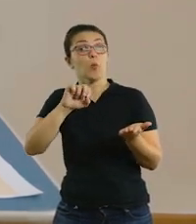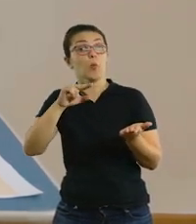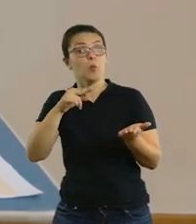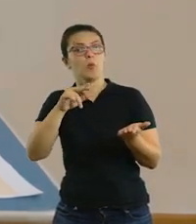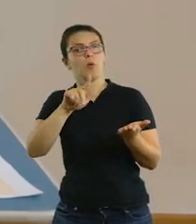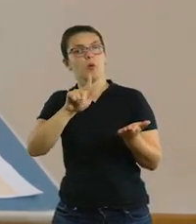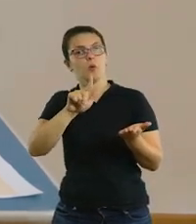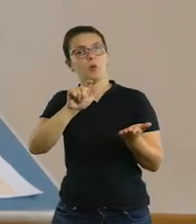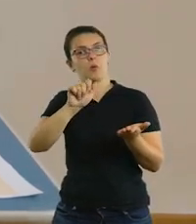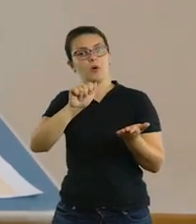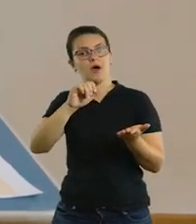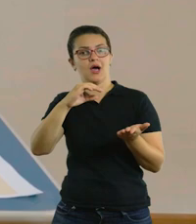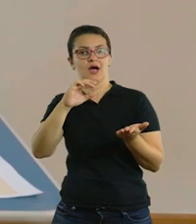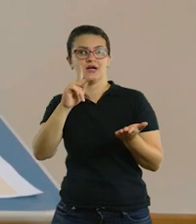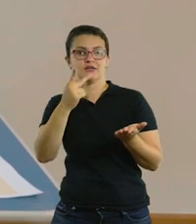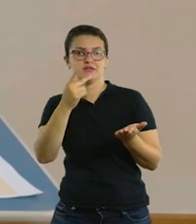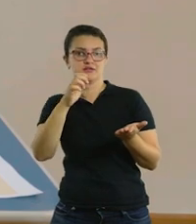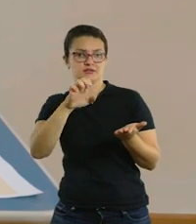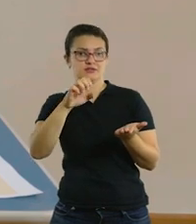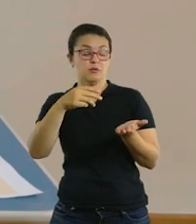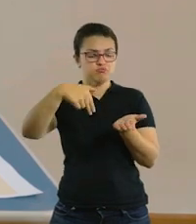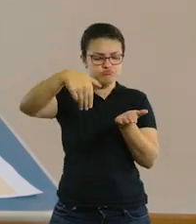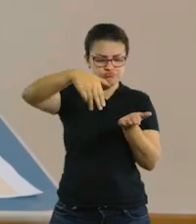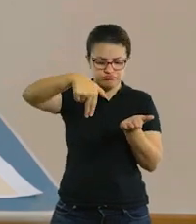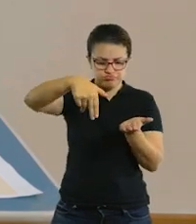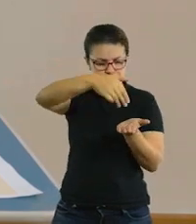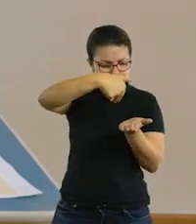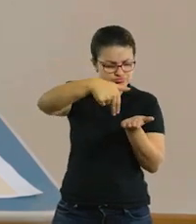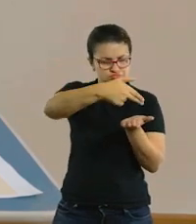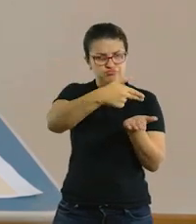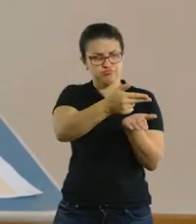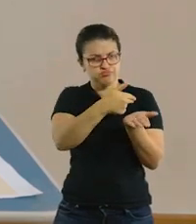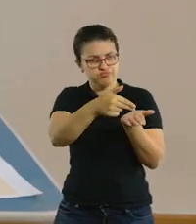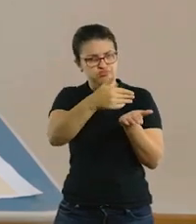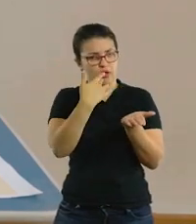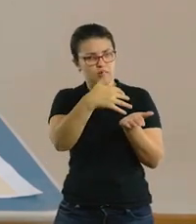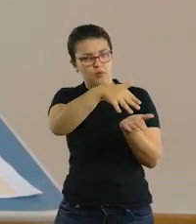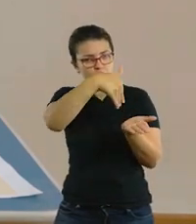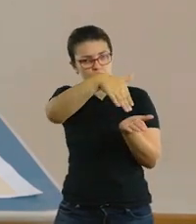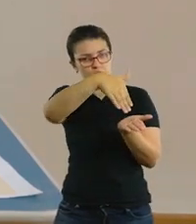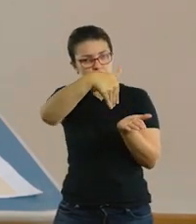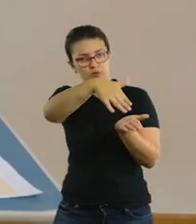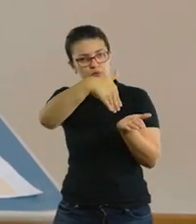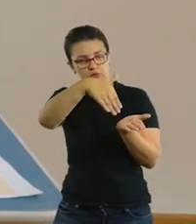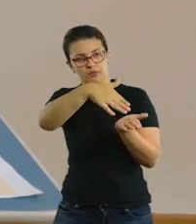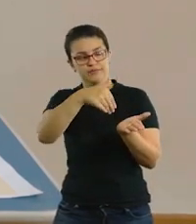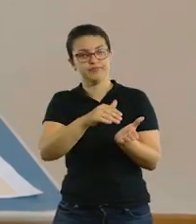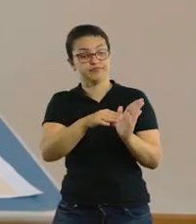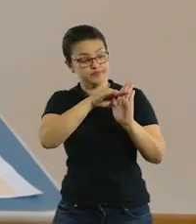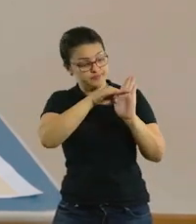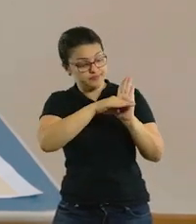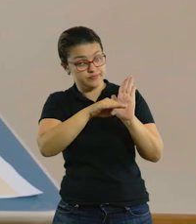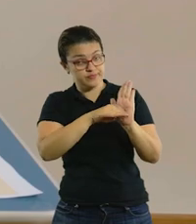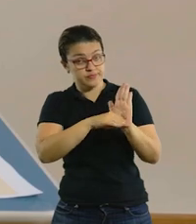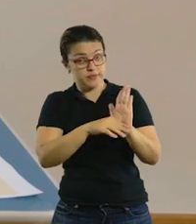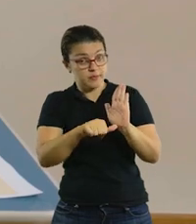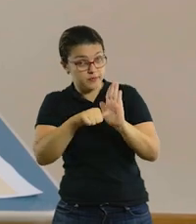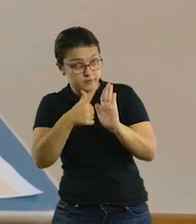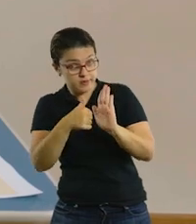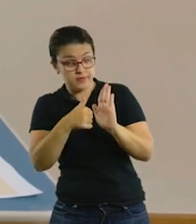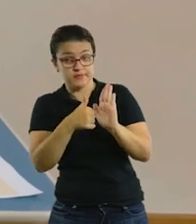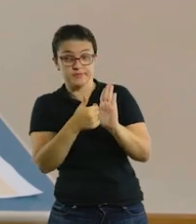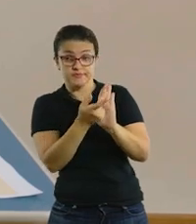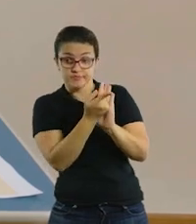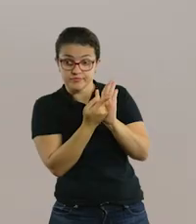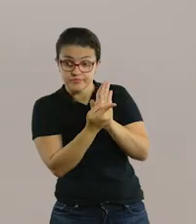vamos começar, né, o passo a passo para montar o tubarãozinho de vocês. Vocês vão fazer um